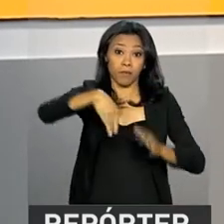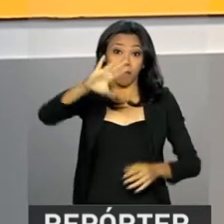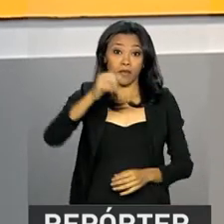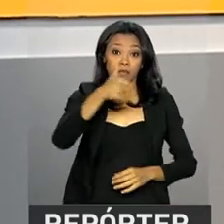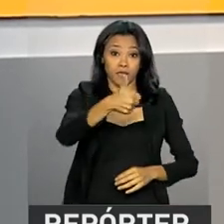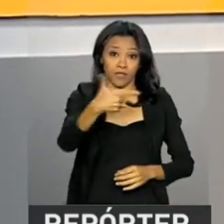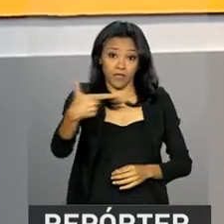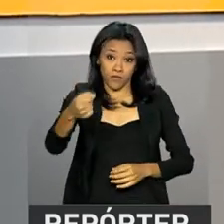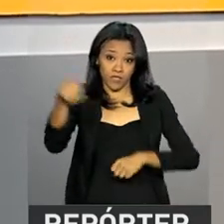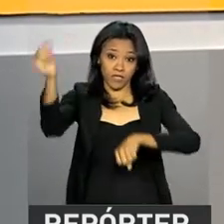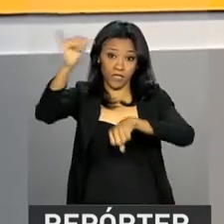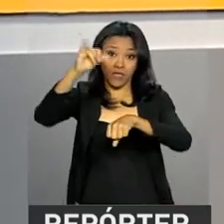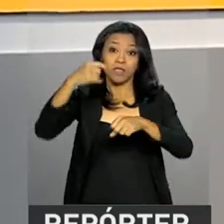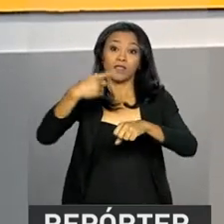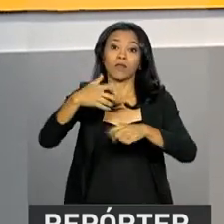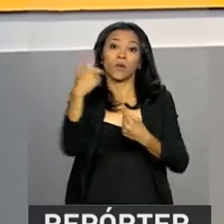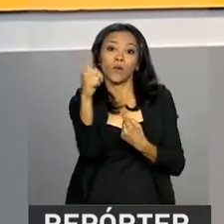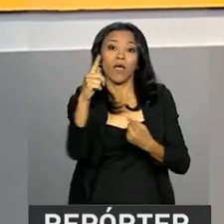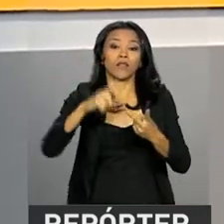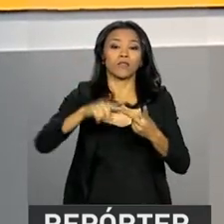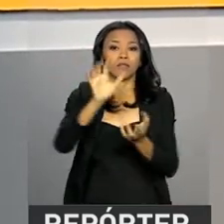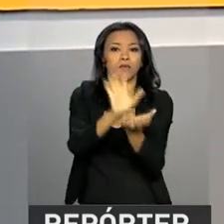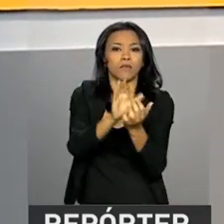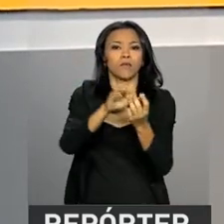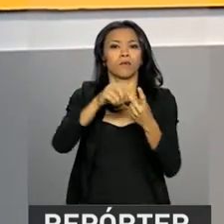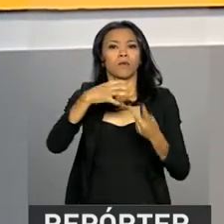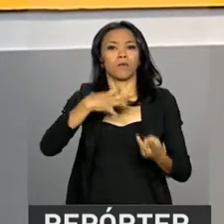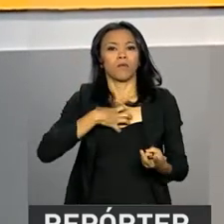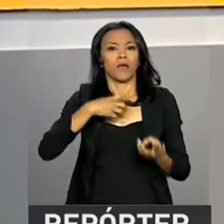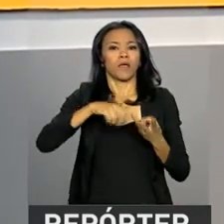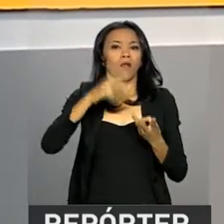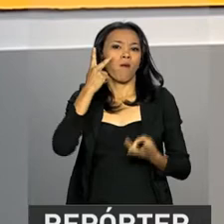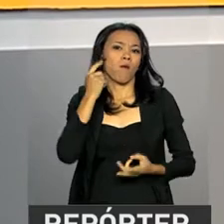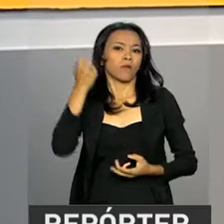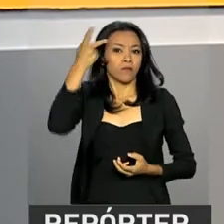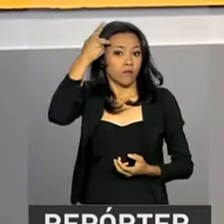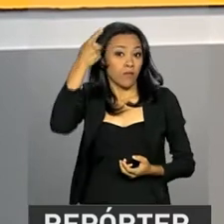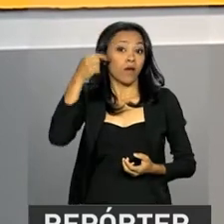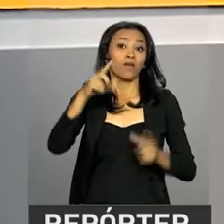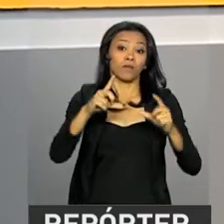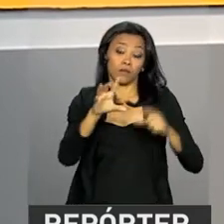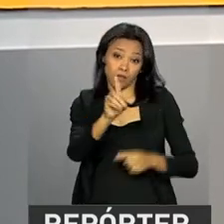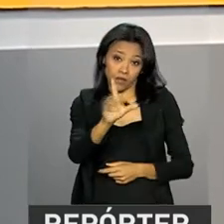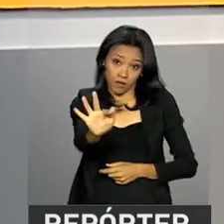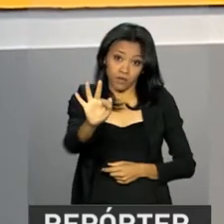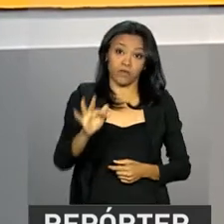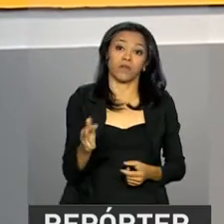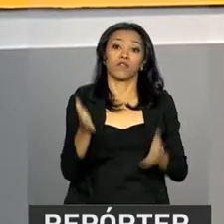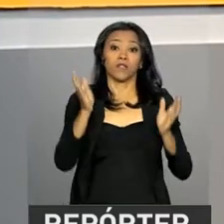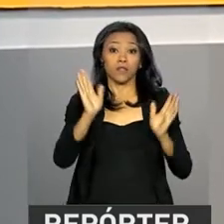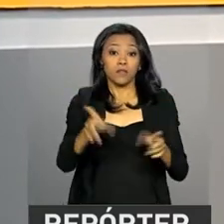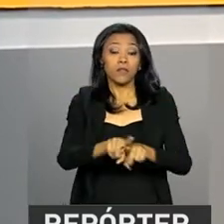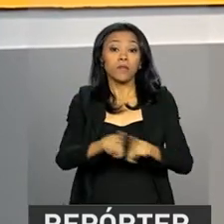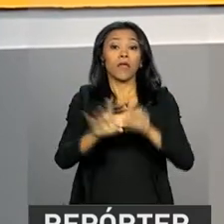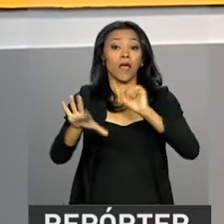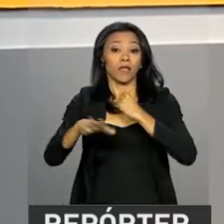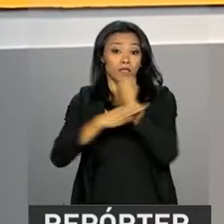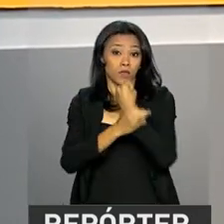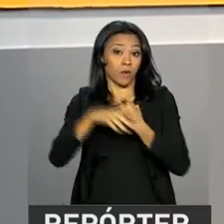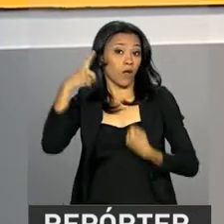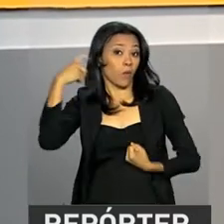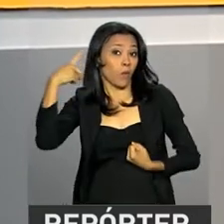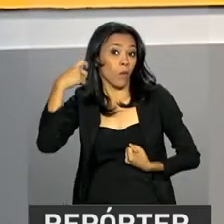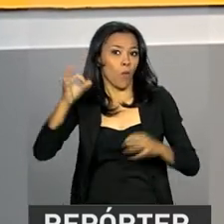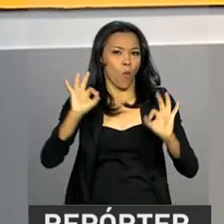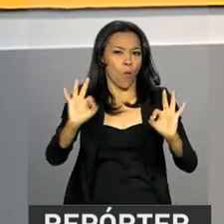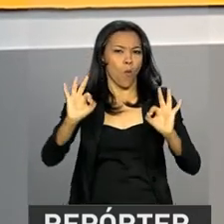120 cidades de goiás pernambuco bahia ceará são paulo e distrito federal além de garantir melhor qualidade de som